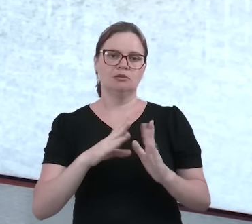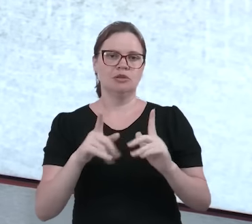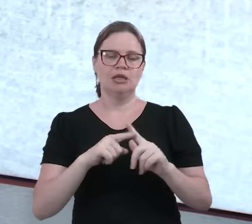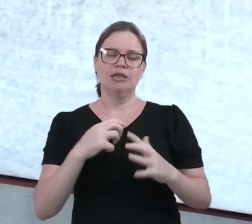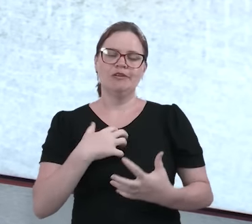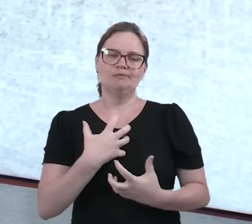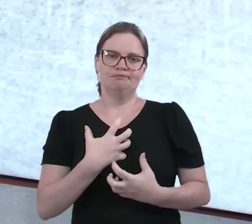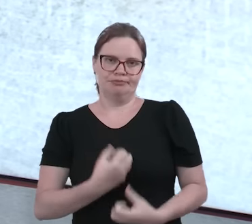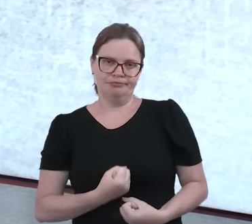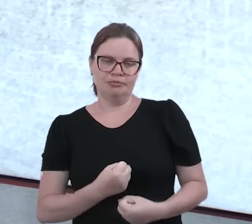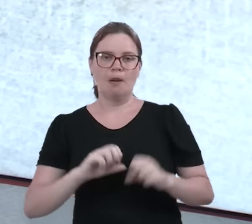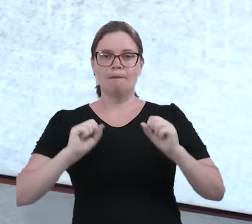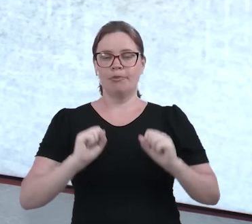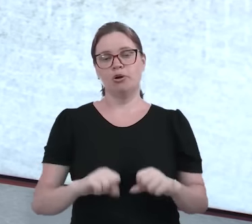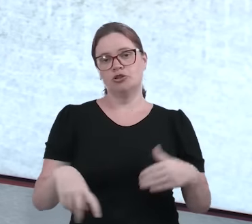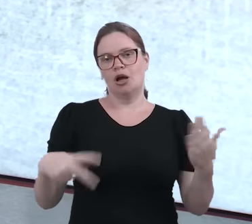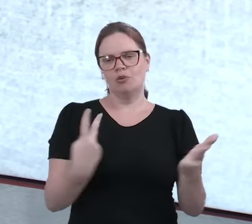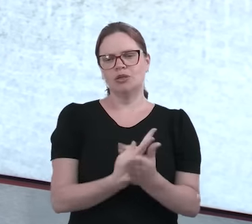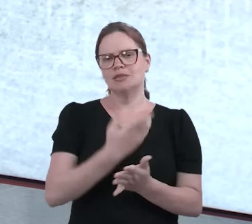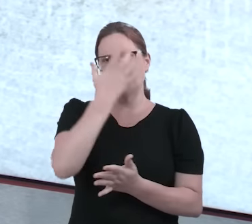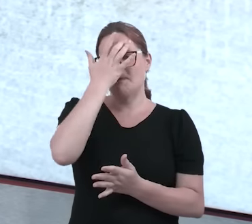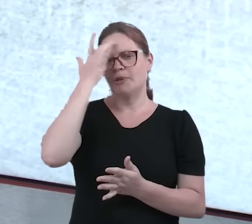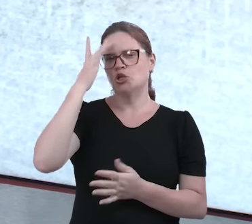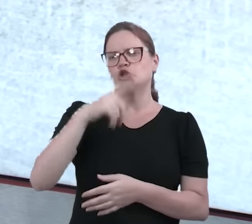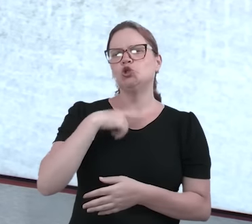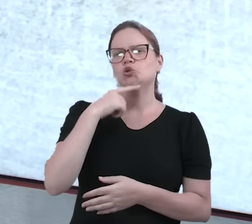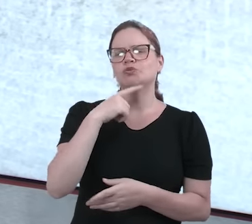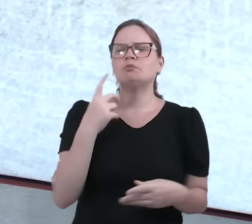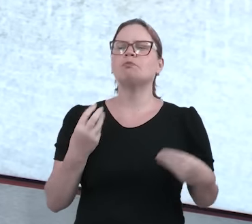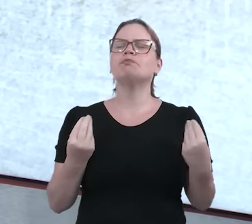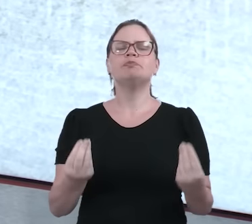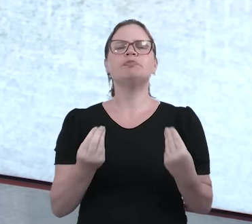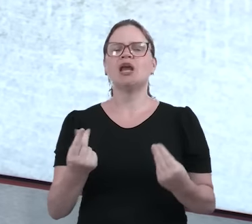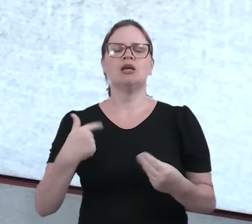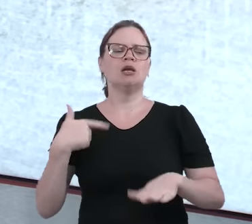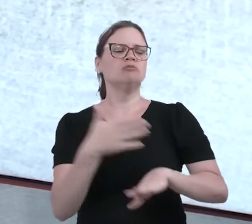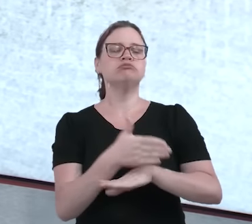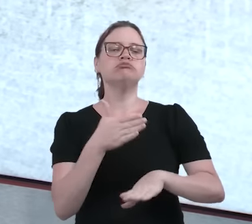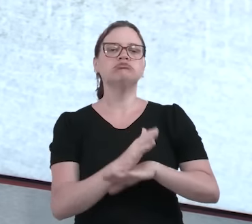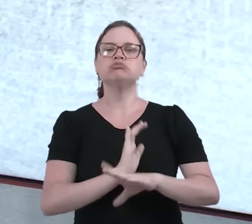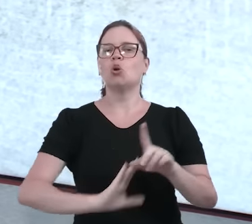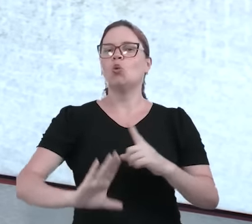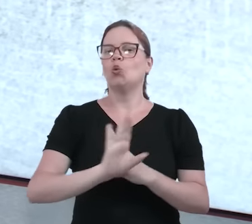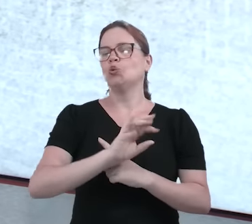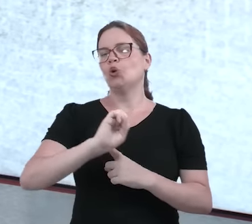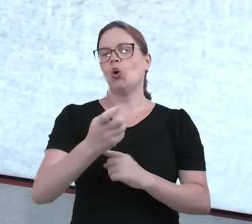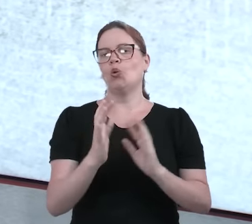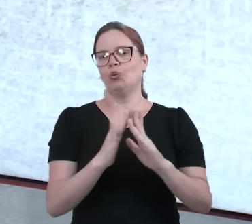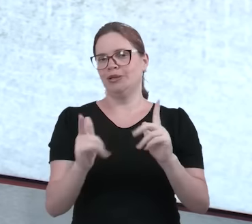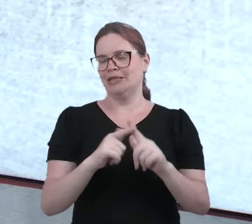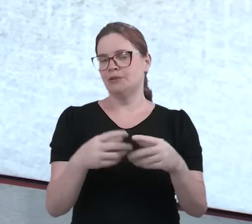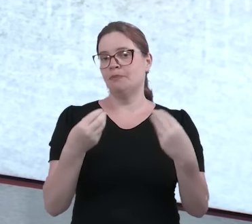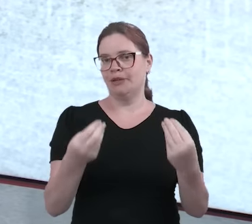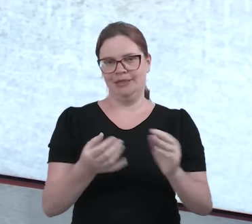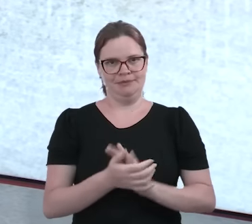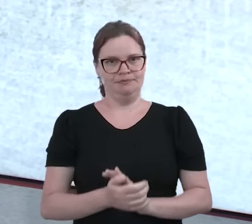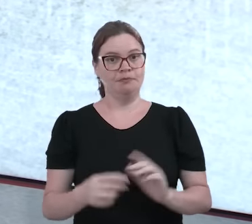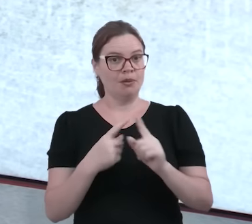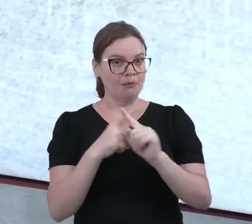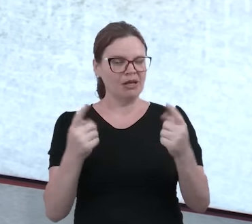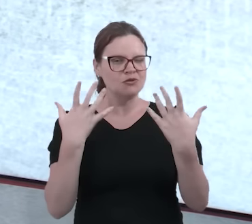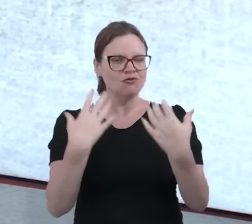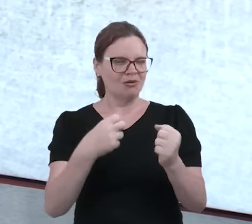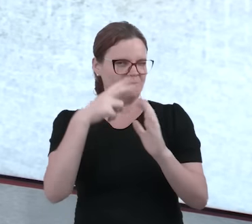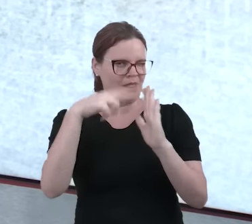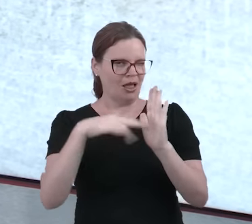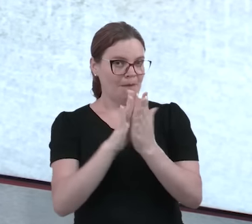de pergunta que as pessoas fazem com relação a frequentar a igreja. Mas nós vamos agora à fonte, e a fonte é a palavra de Deus. Vamos ver